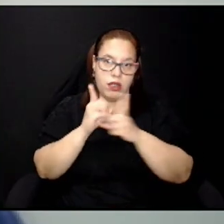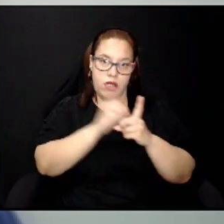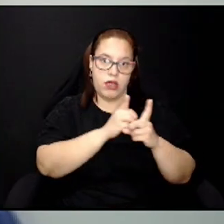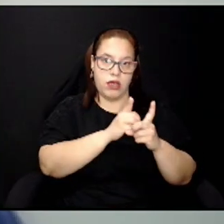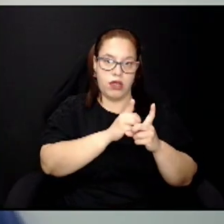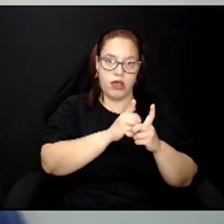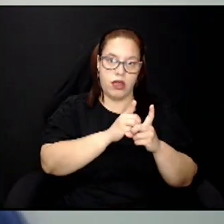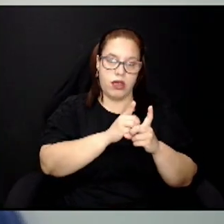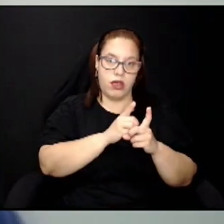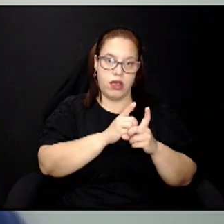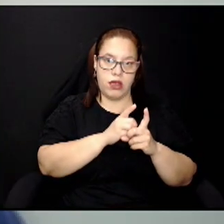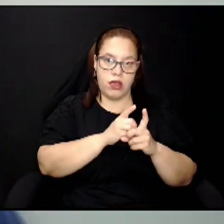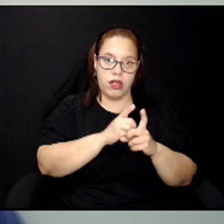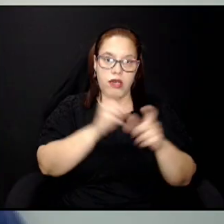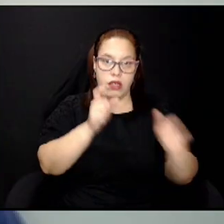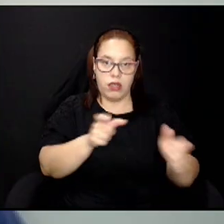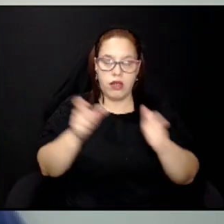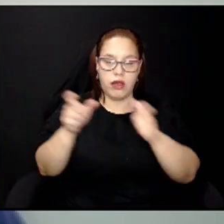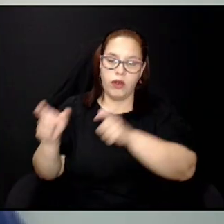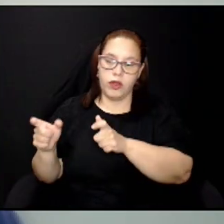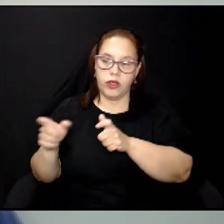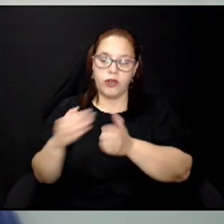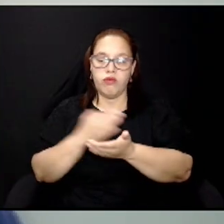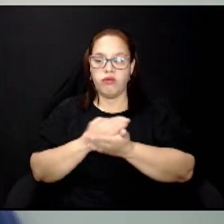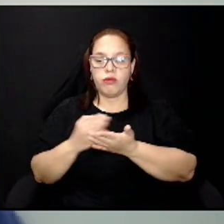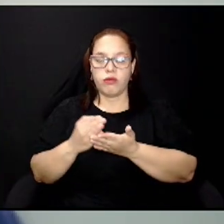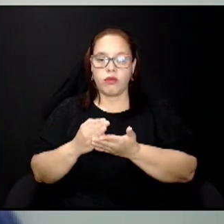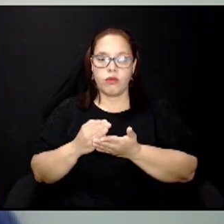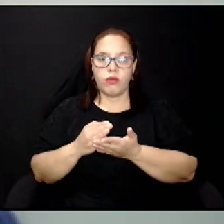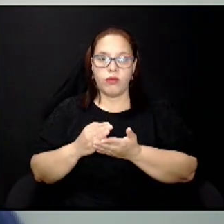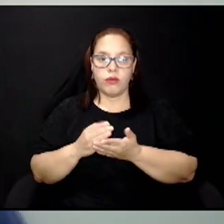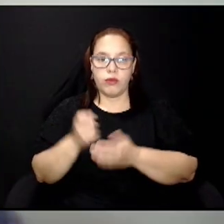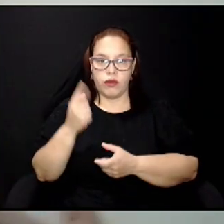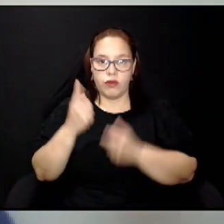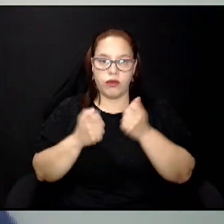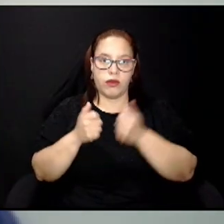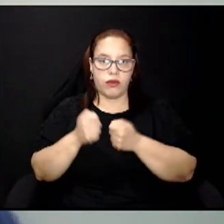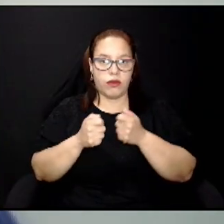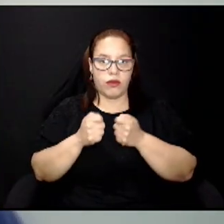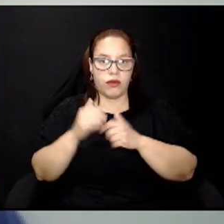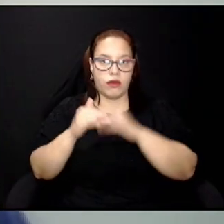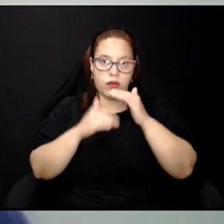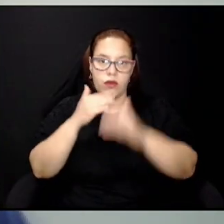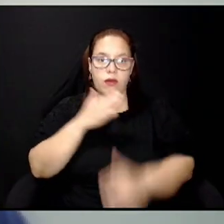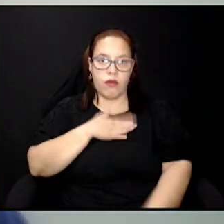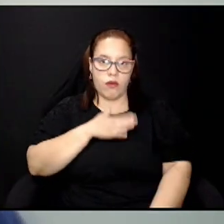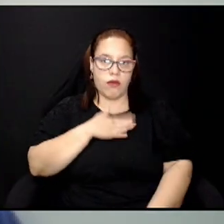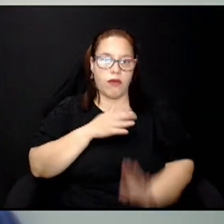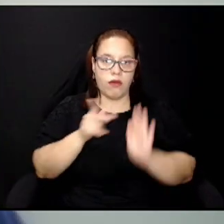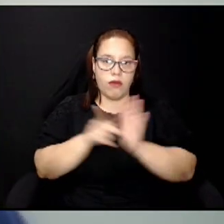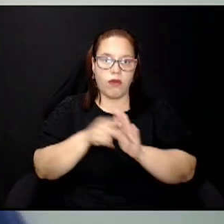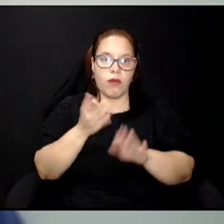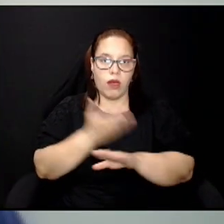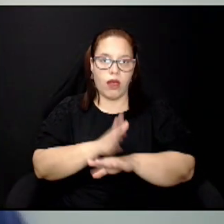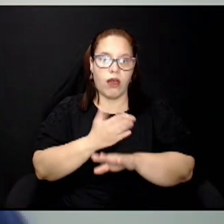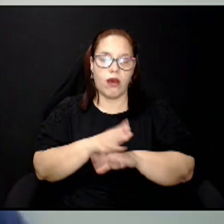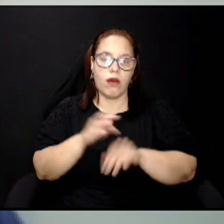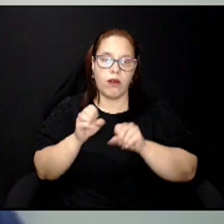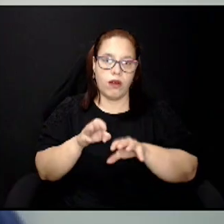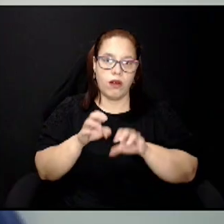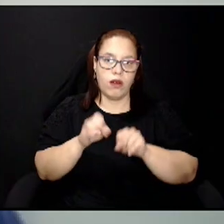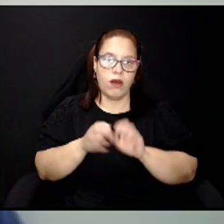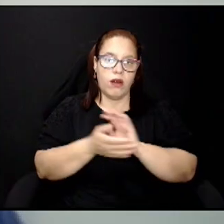os casos. E aí eu já tinha alguns jogos elaborados da minha própria prática docente, que eram jogos